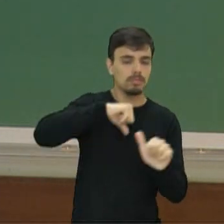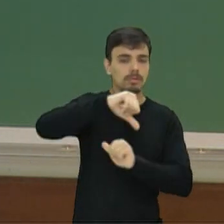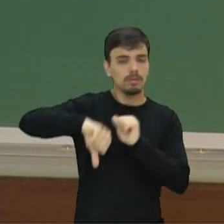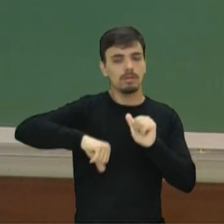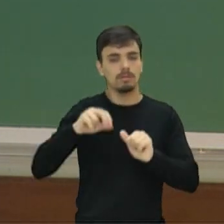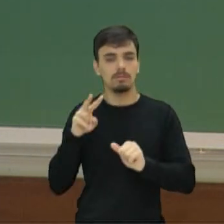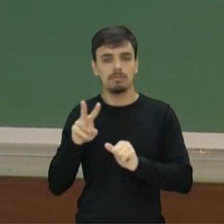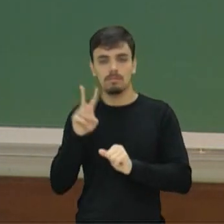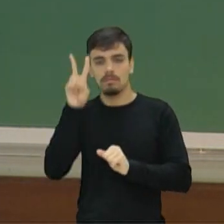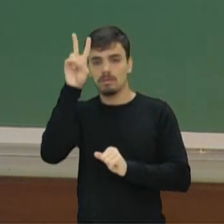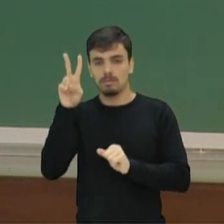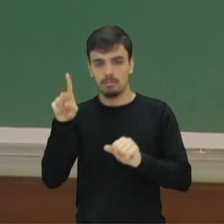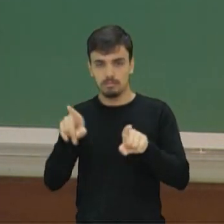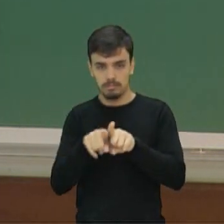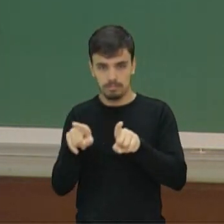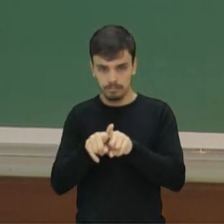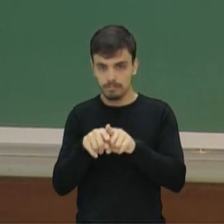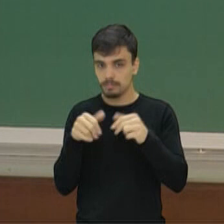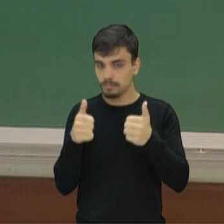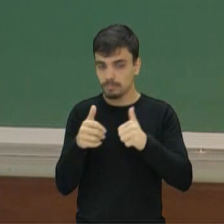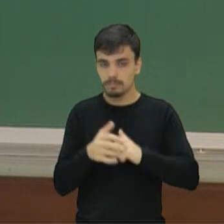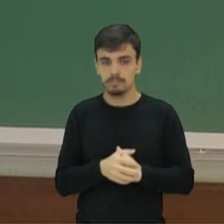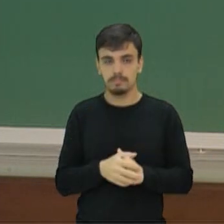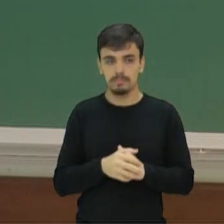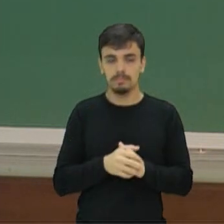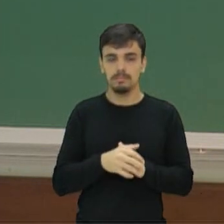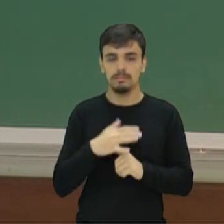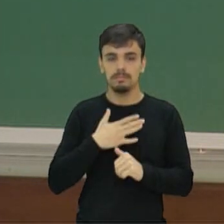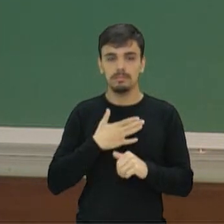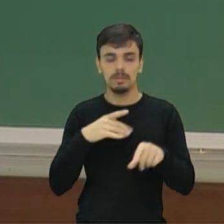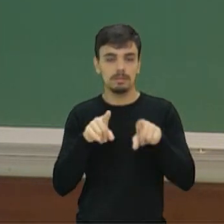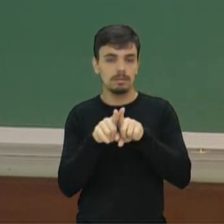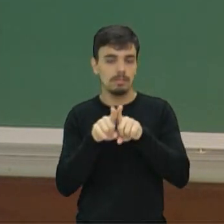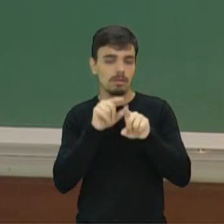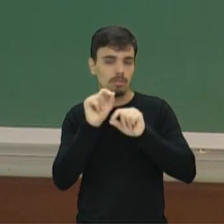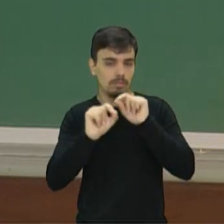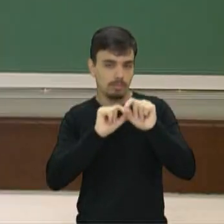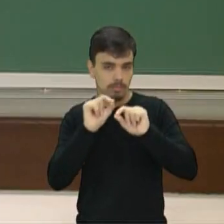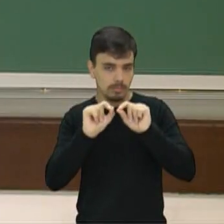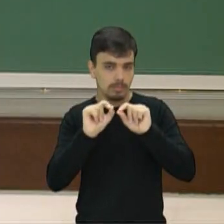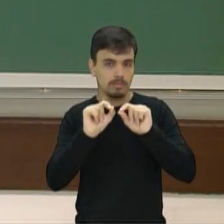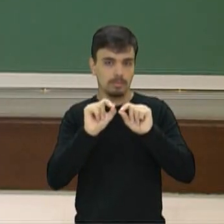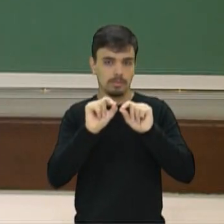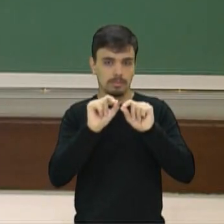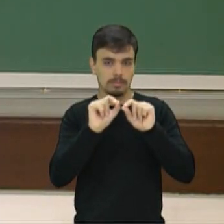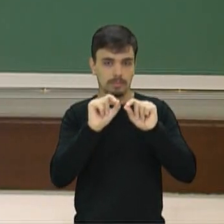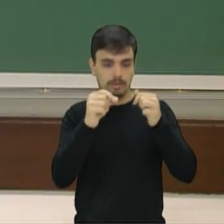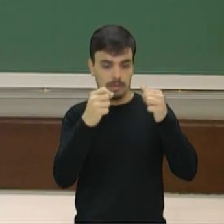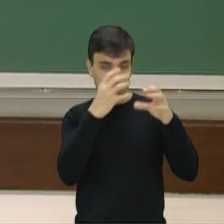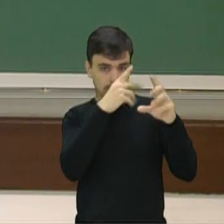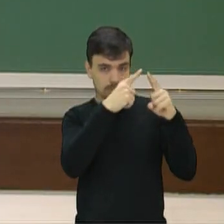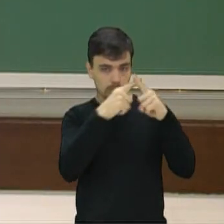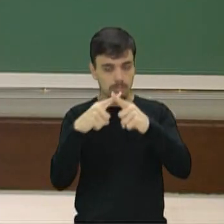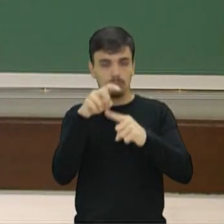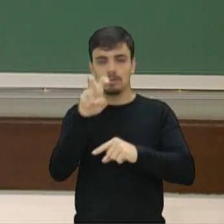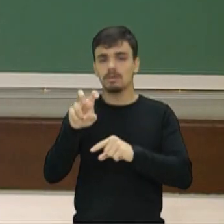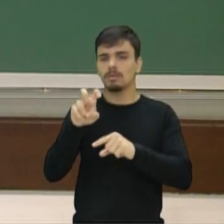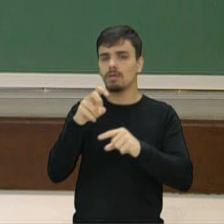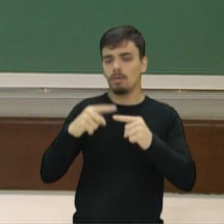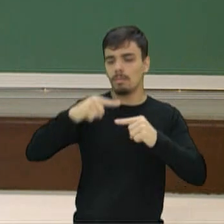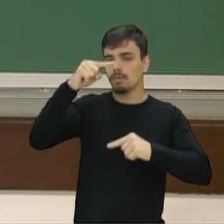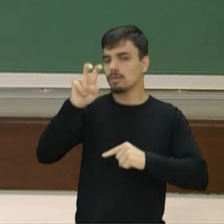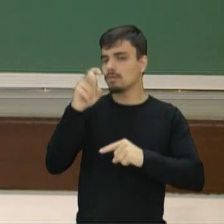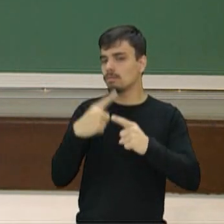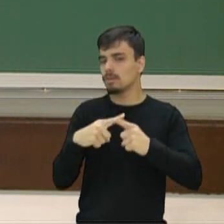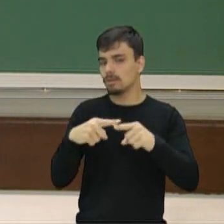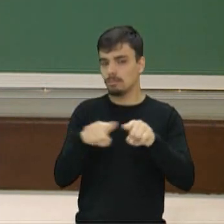simples assim. No lugar de que a linha agora, ele falou que ele multiplicou por 5, aumentou em 5 vezes. Então, o que a